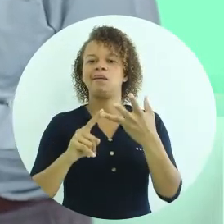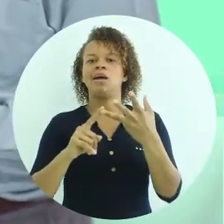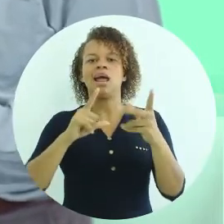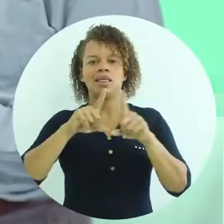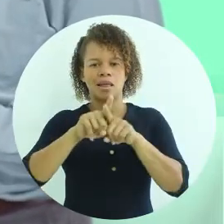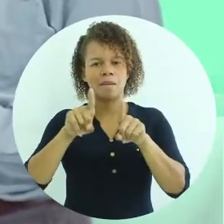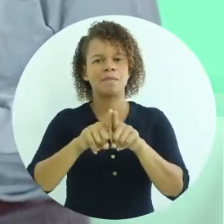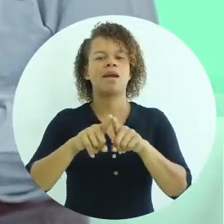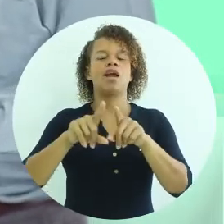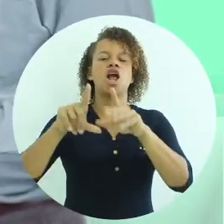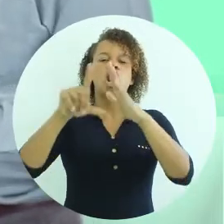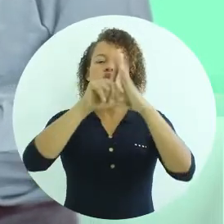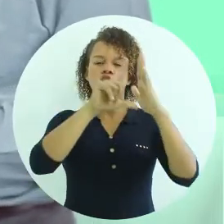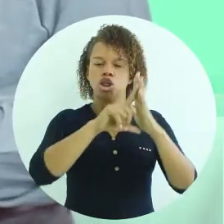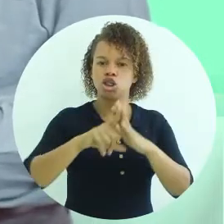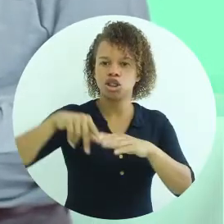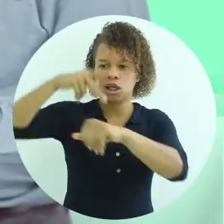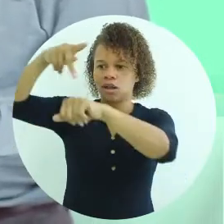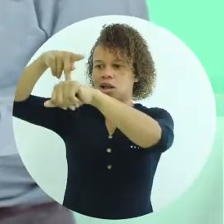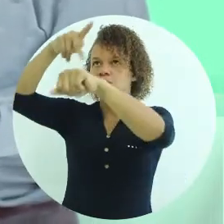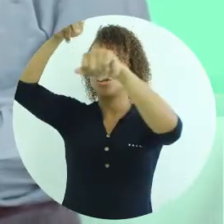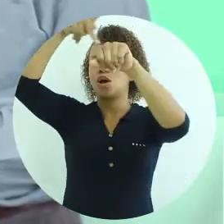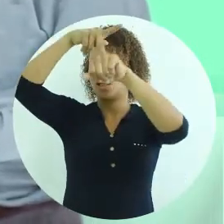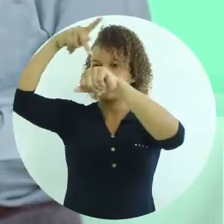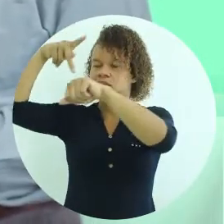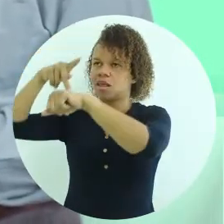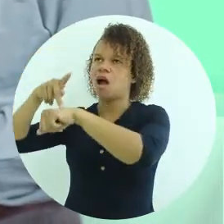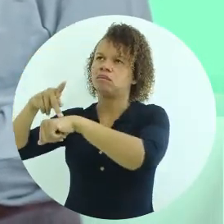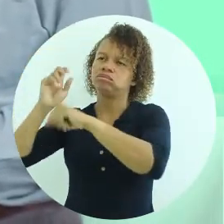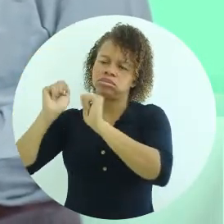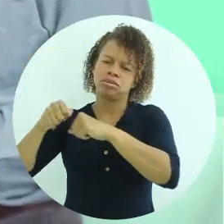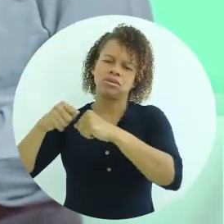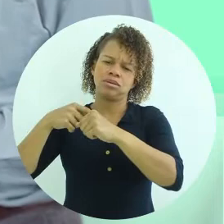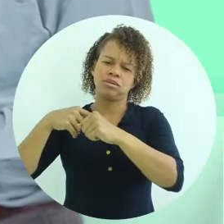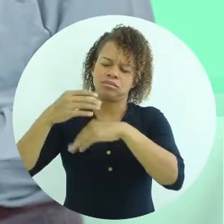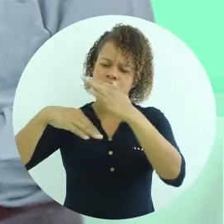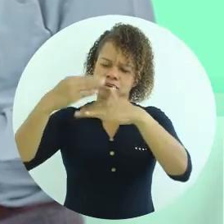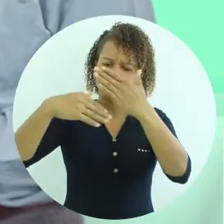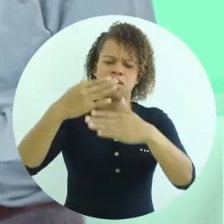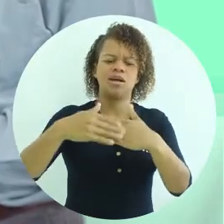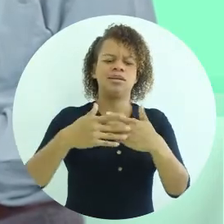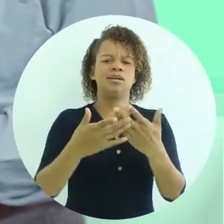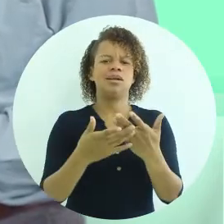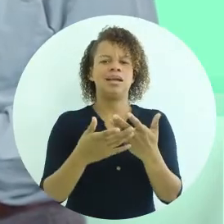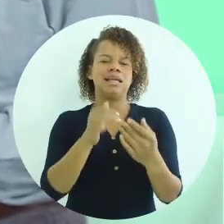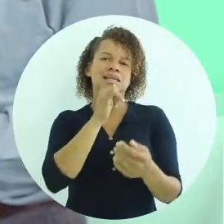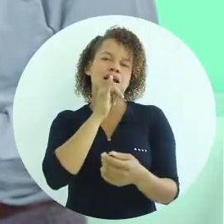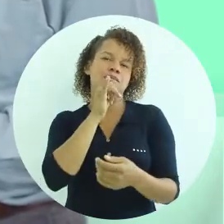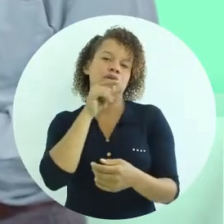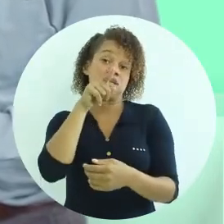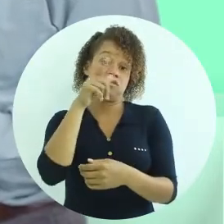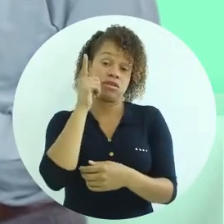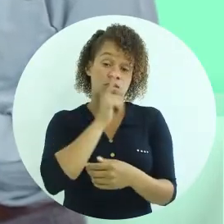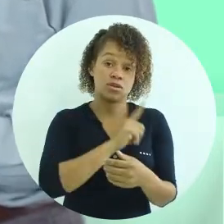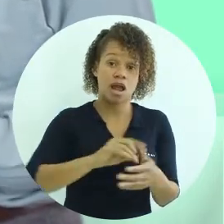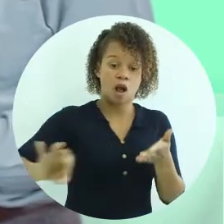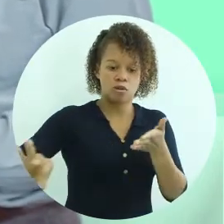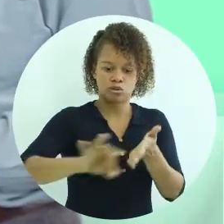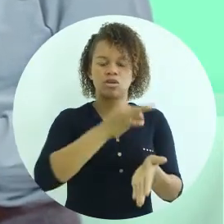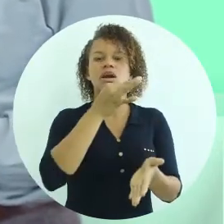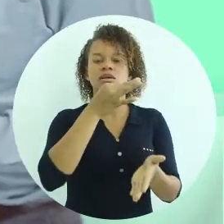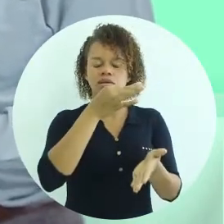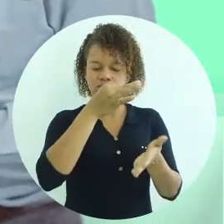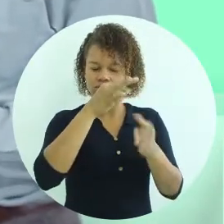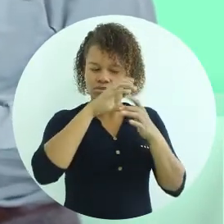mesmo em logística internacional. E seguindo esse caminho aí, pode conseguir uma carreira muito boa, principalmente se você conseguir autorização para ser um despachante